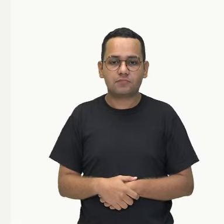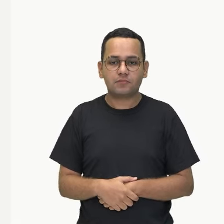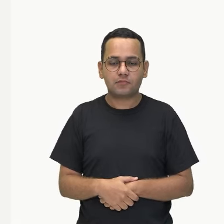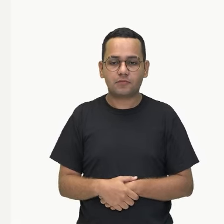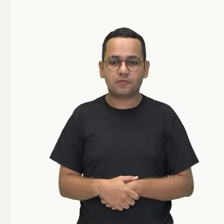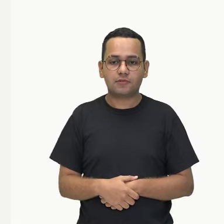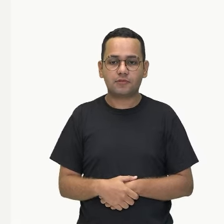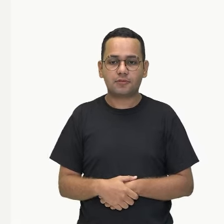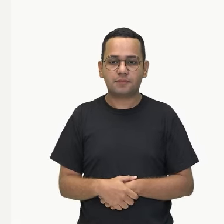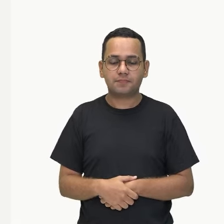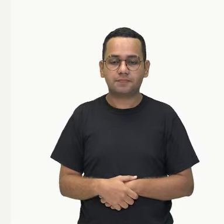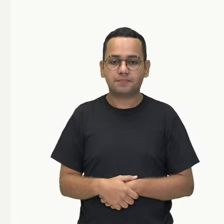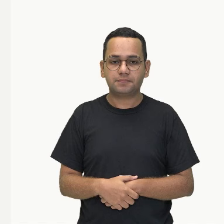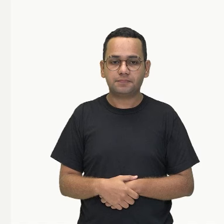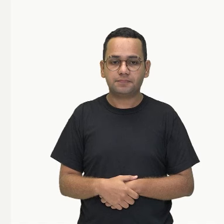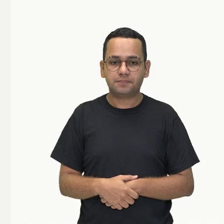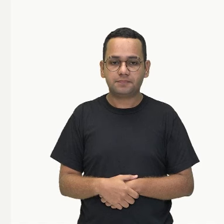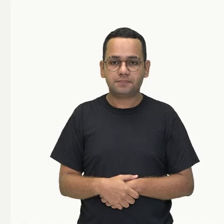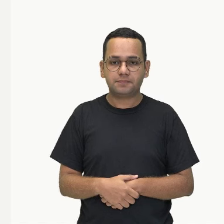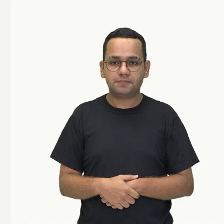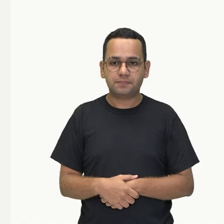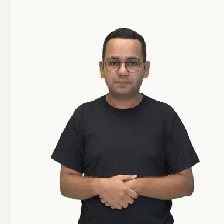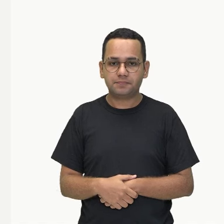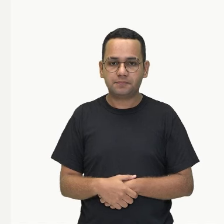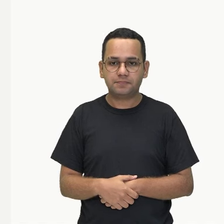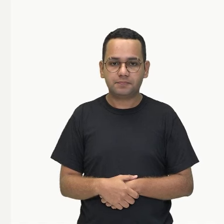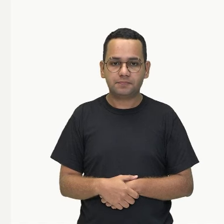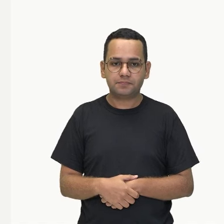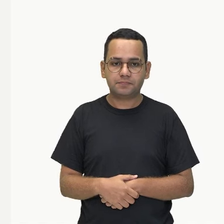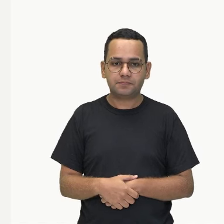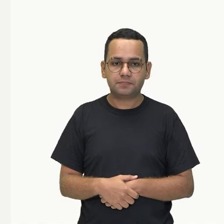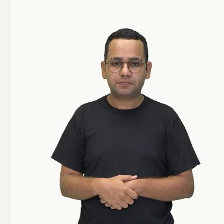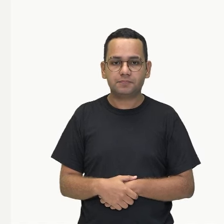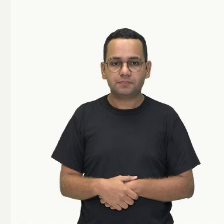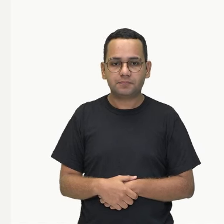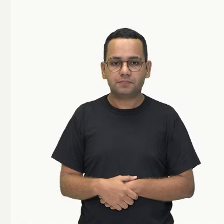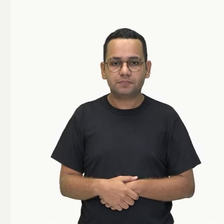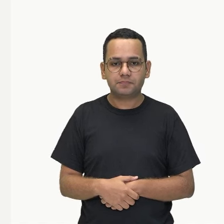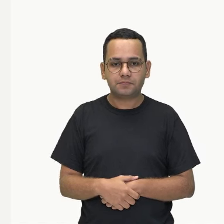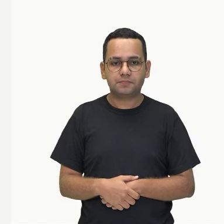Tá bom? Vamos aqui dar mais uma olhadinha em mais um exemplo.